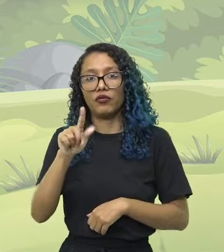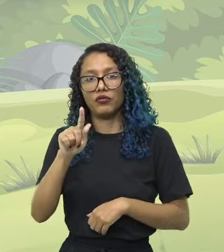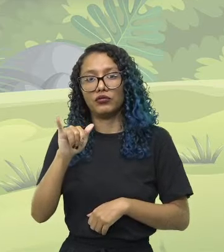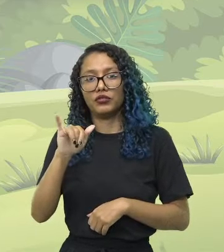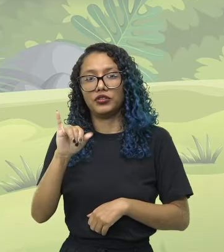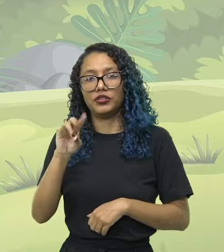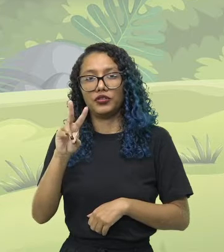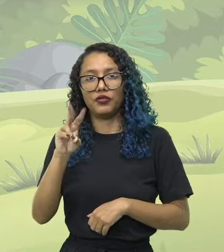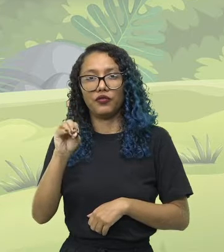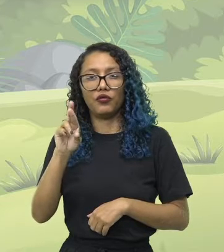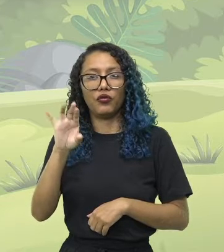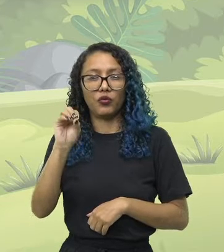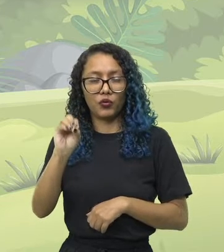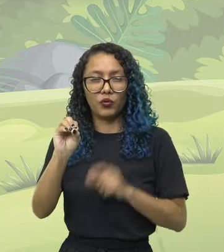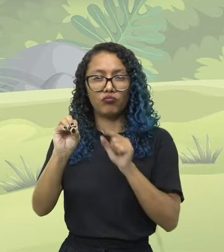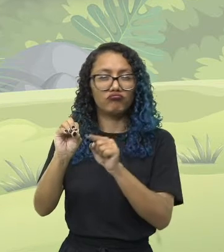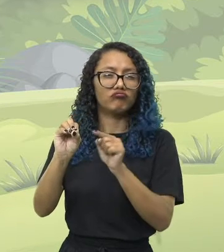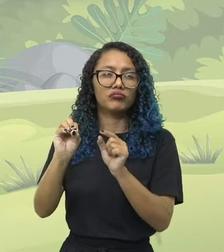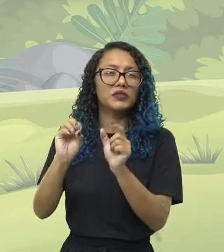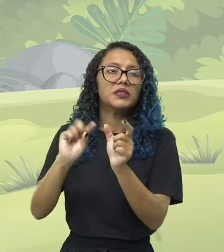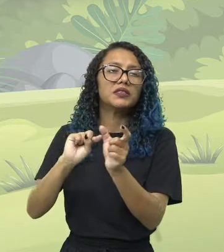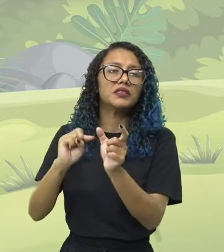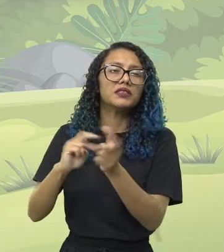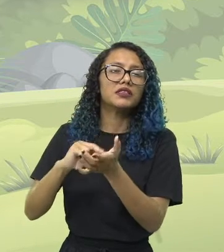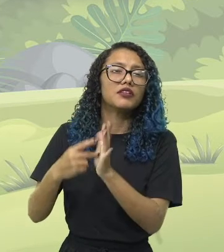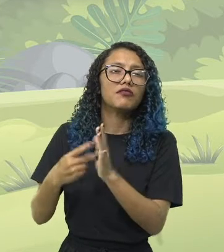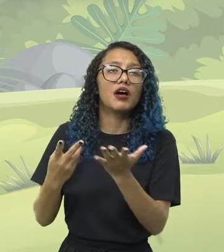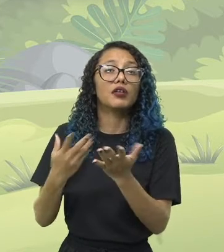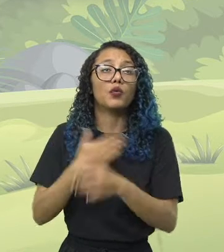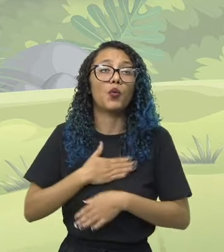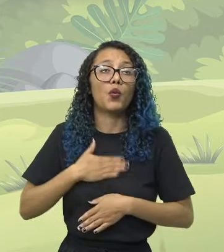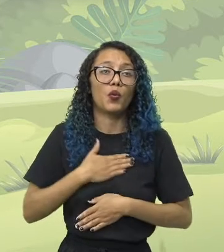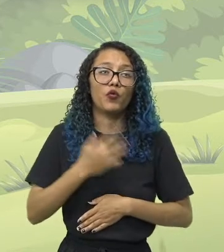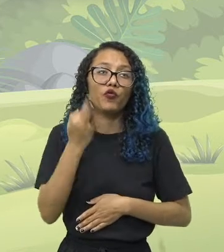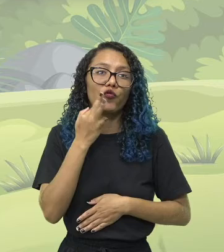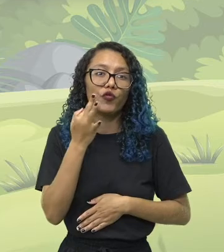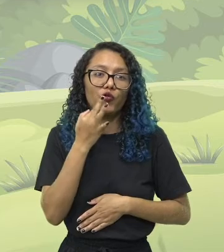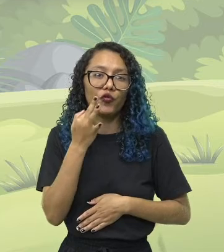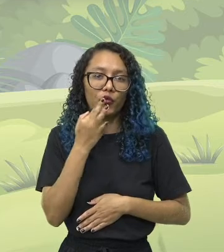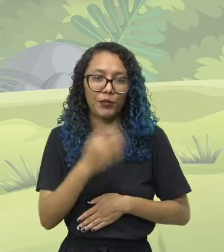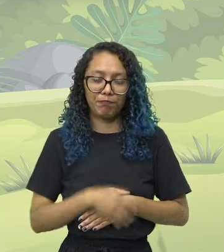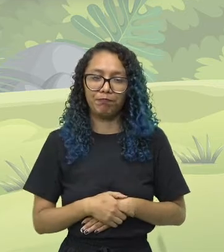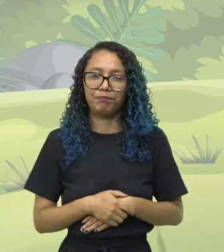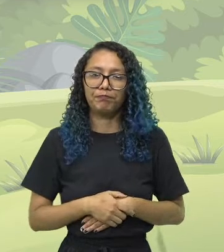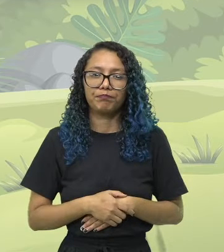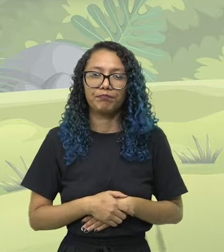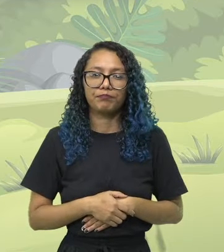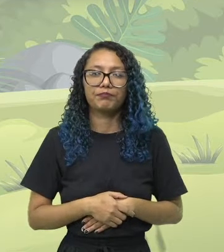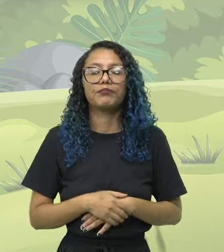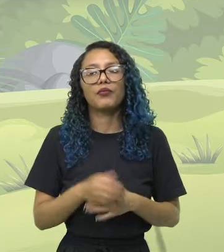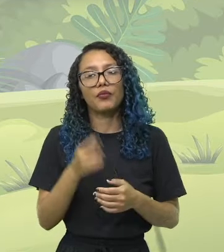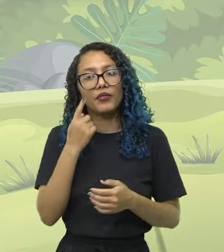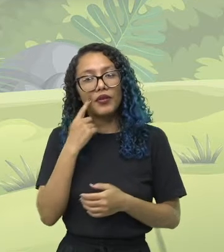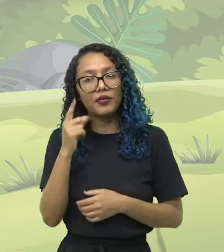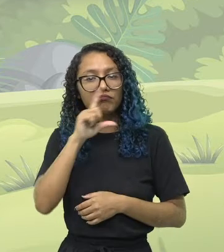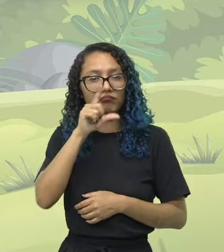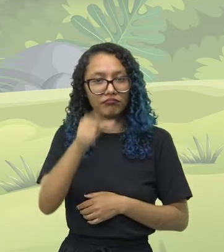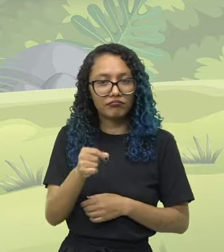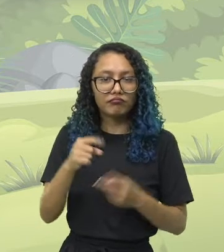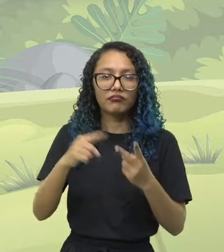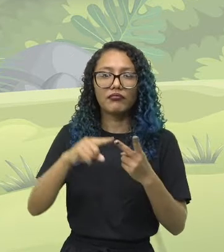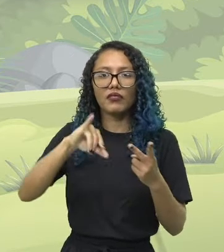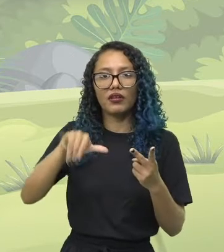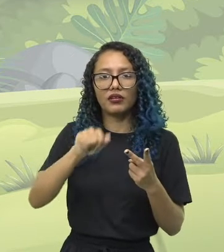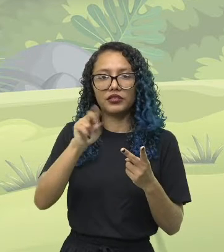aqueles animais que gostam de comer frutos, ok? Continuando. Tucanos,